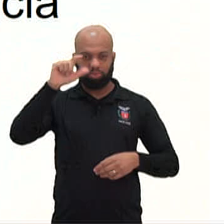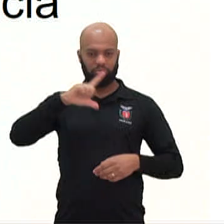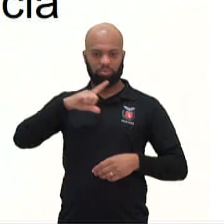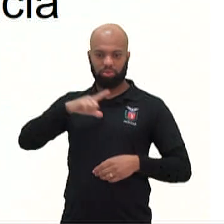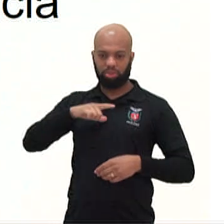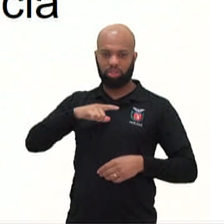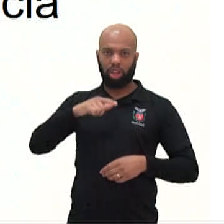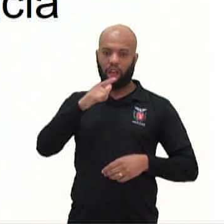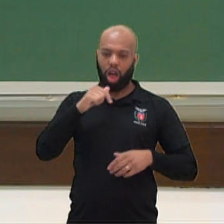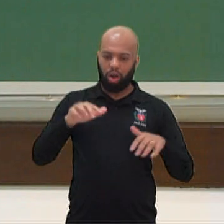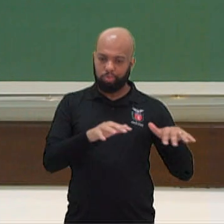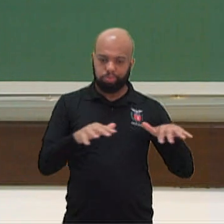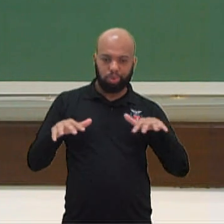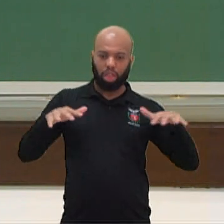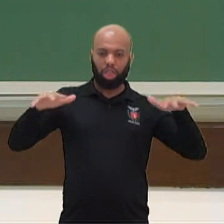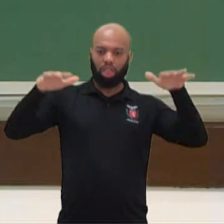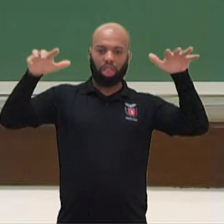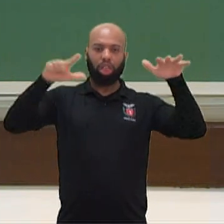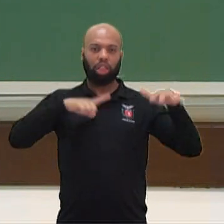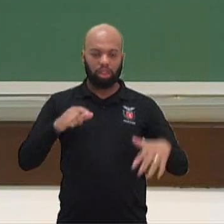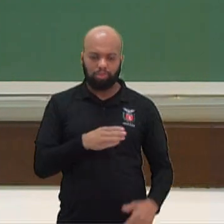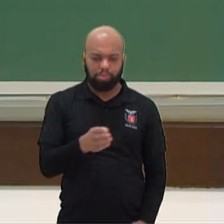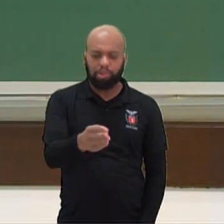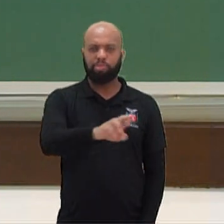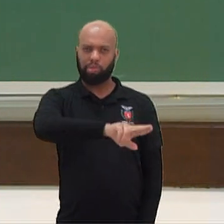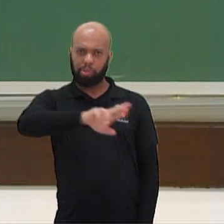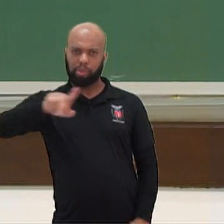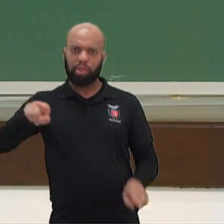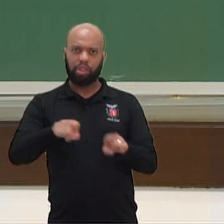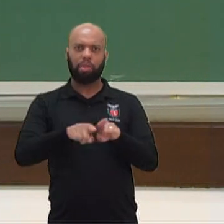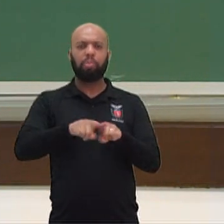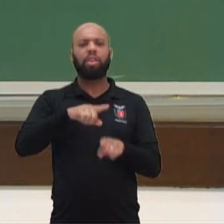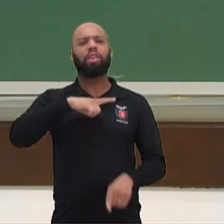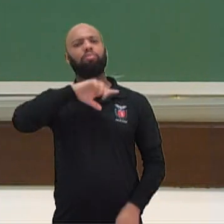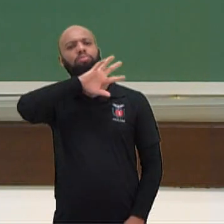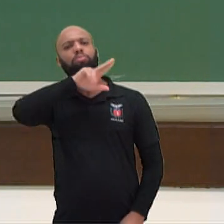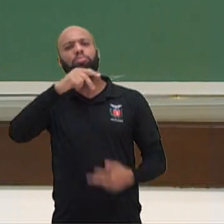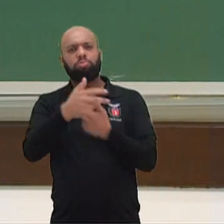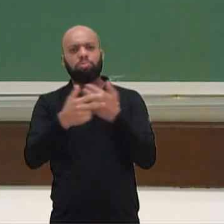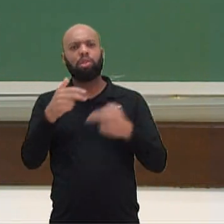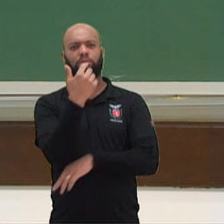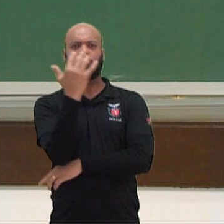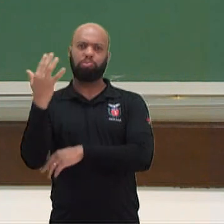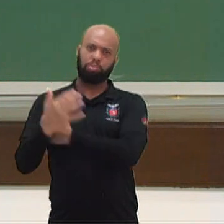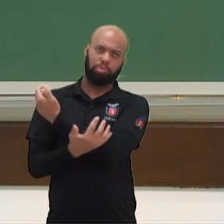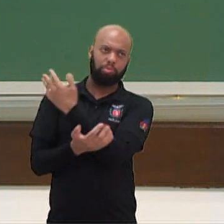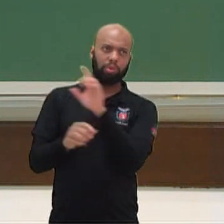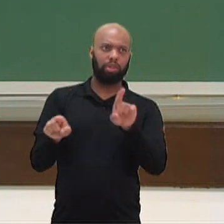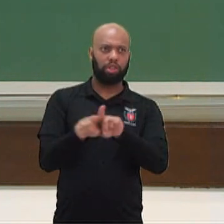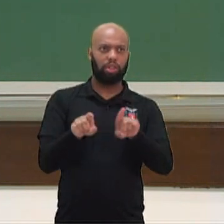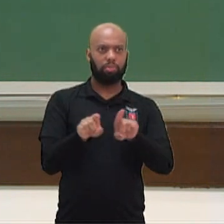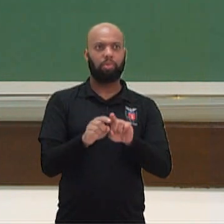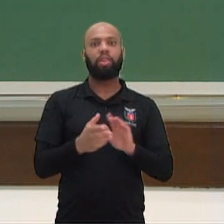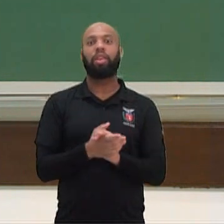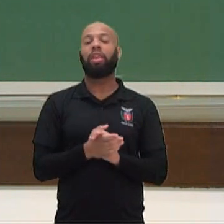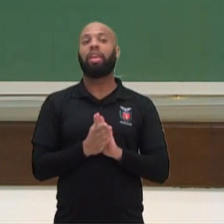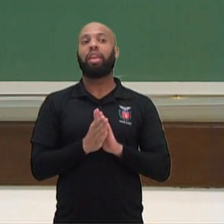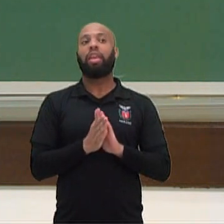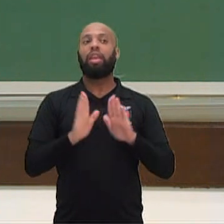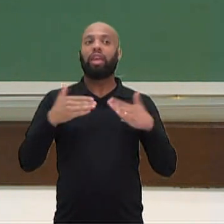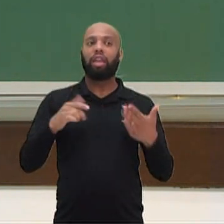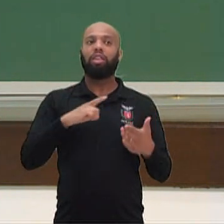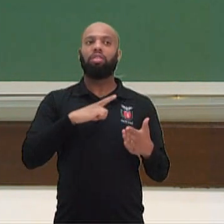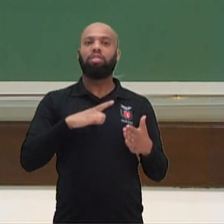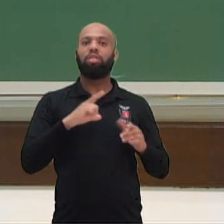né, ela tem uma grande diversidade de peixes, uma grande diversidade de fauna e flora, né, o que atrai ali muita atividade